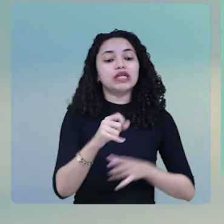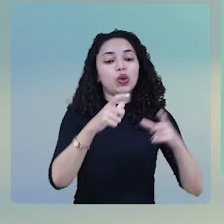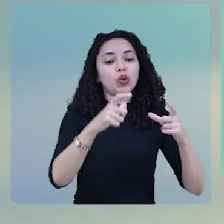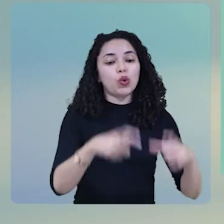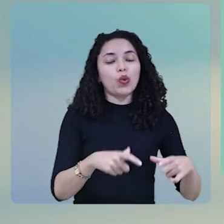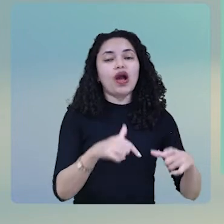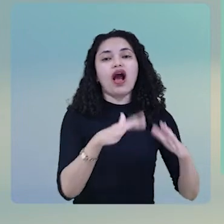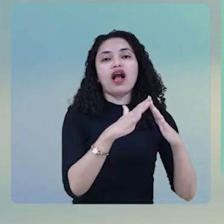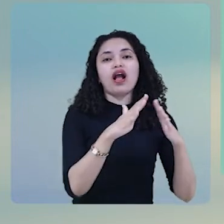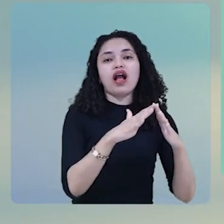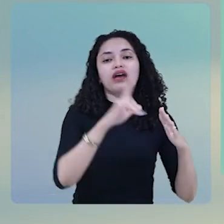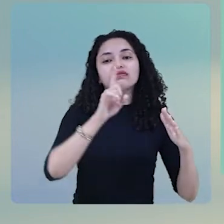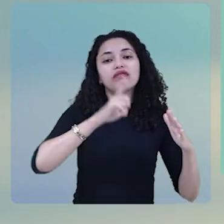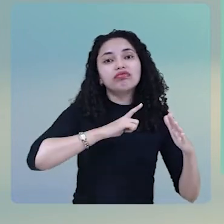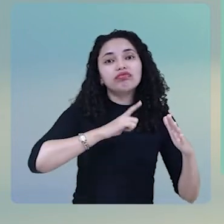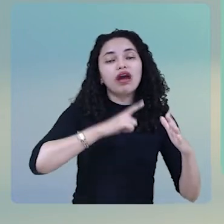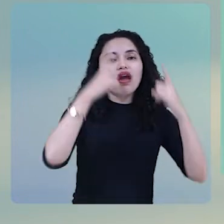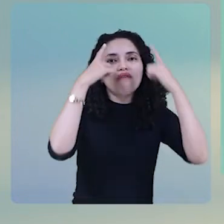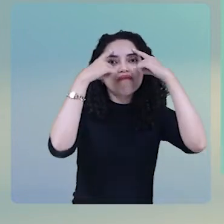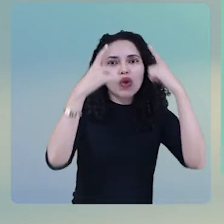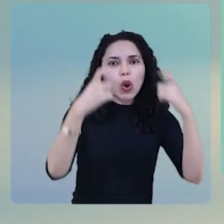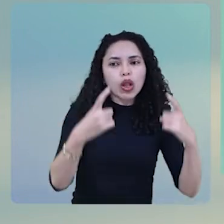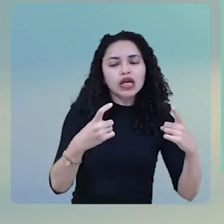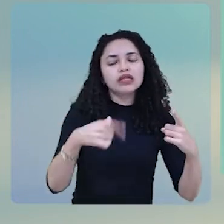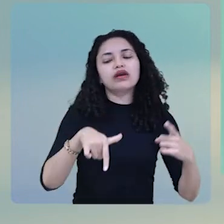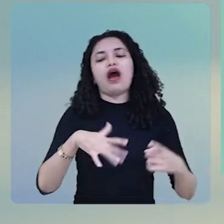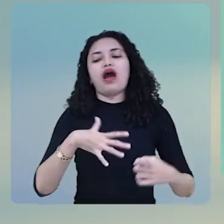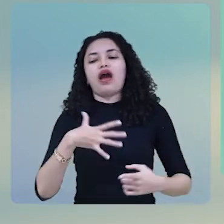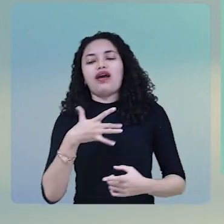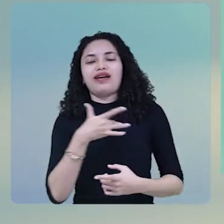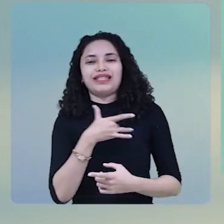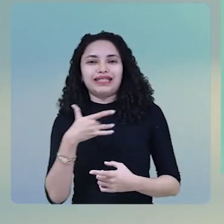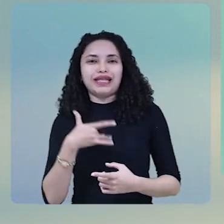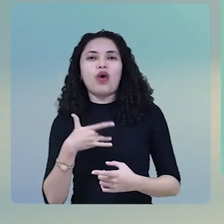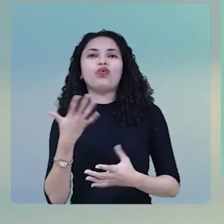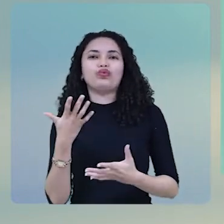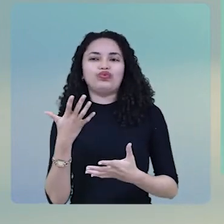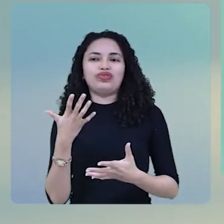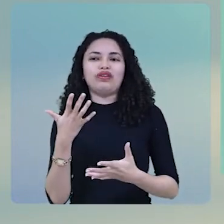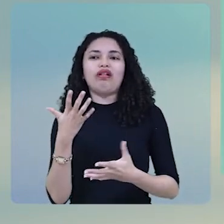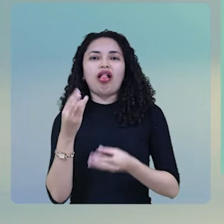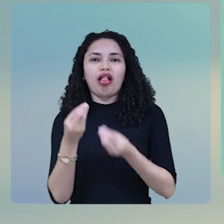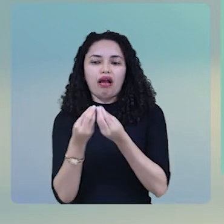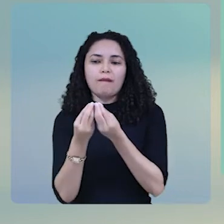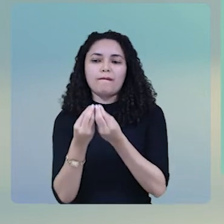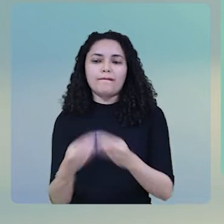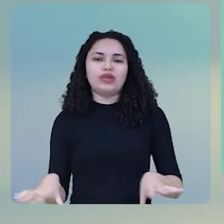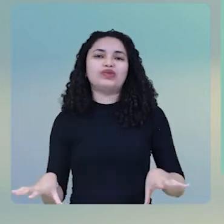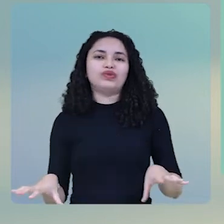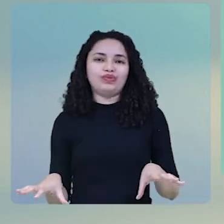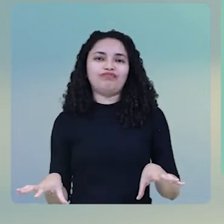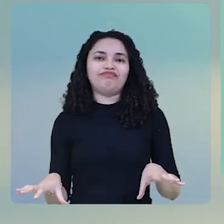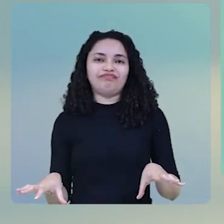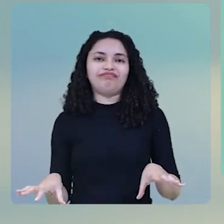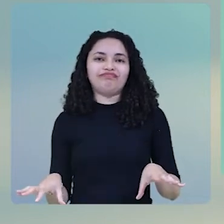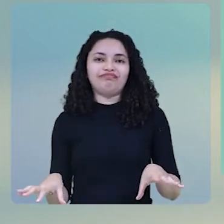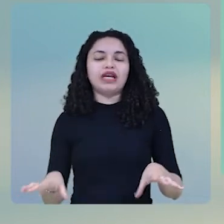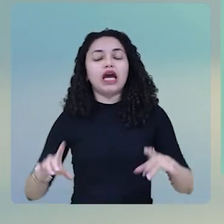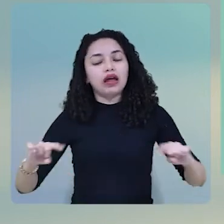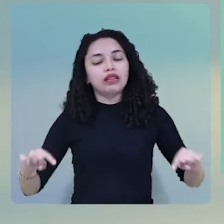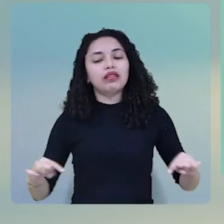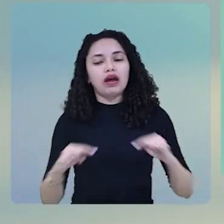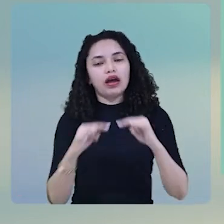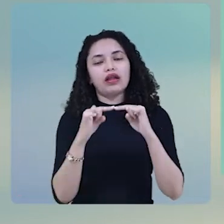questão da segurança, a questão do saneamento, tudo isso está relacionado diretamente com a questão de infraestrutura.